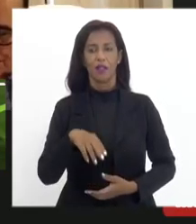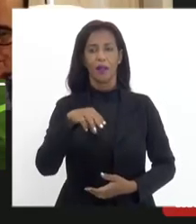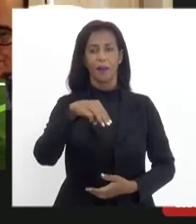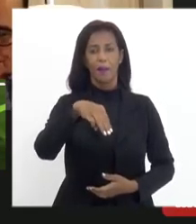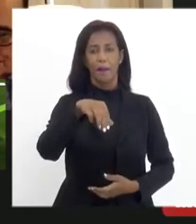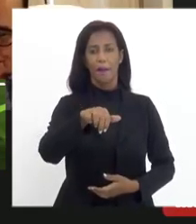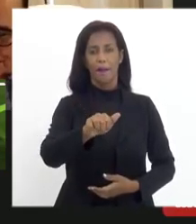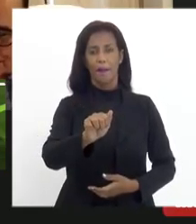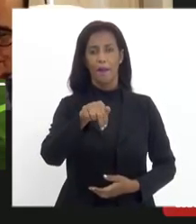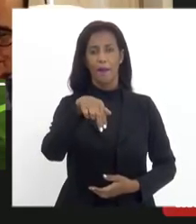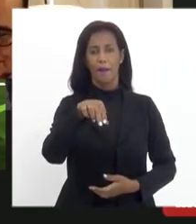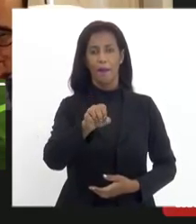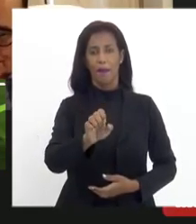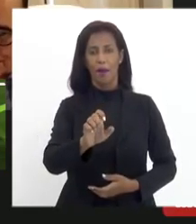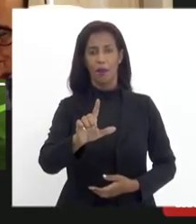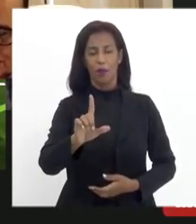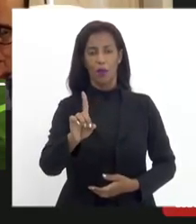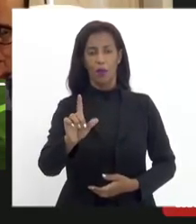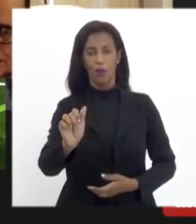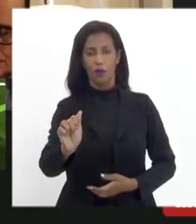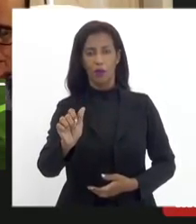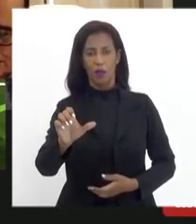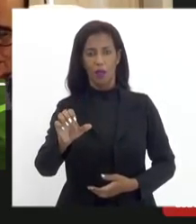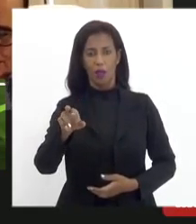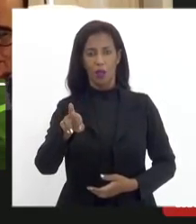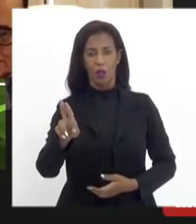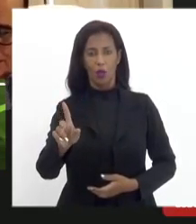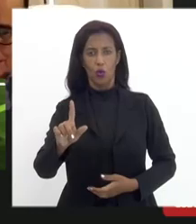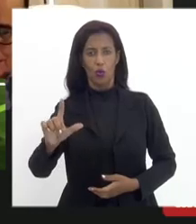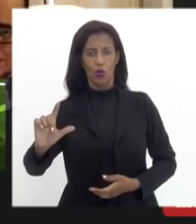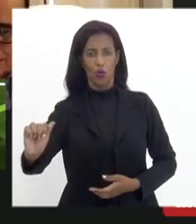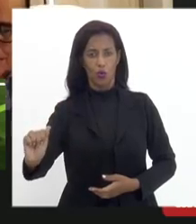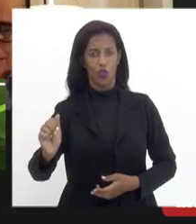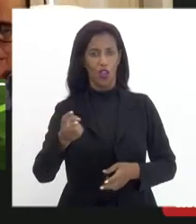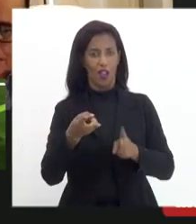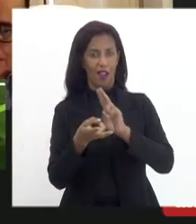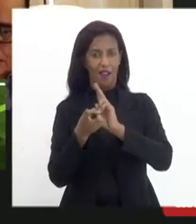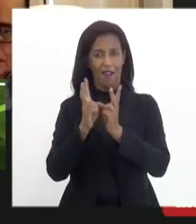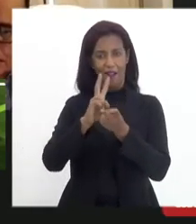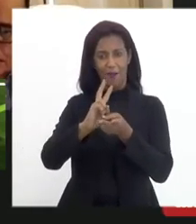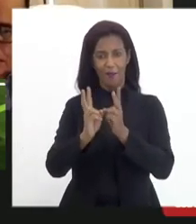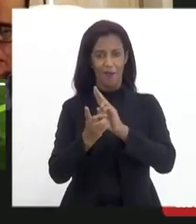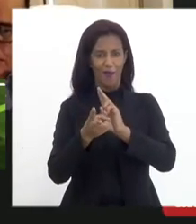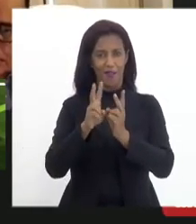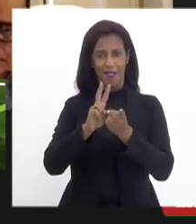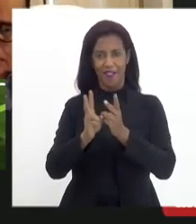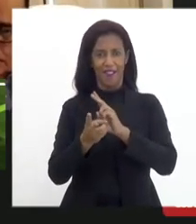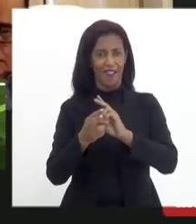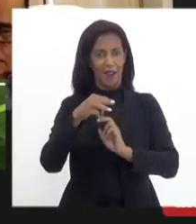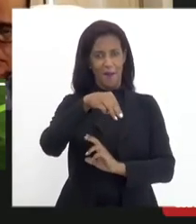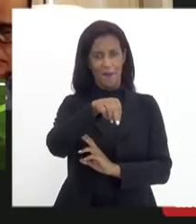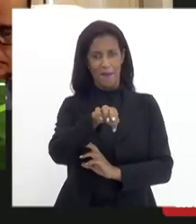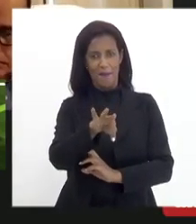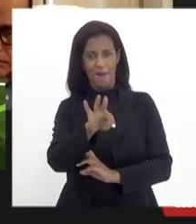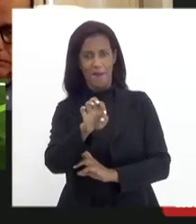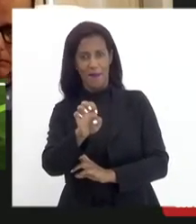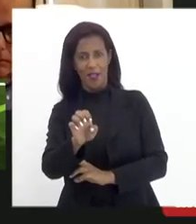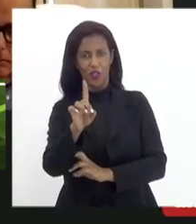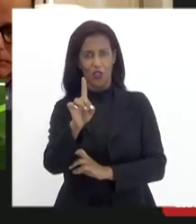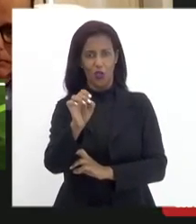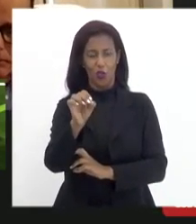Cruz Vieira, que é o mestre Donga Dengo de Capoeira, representante da cultura popular